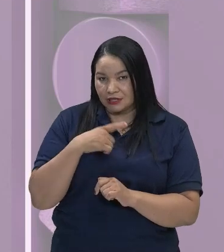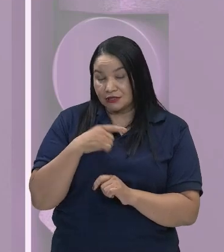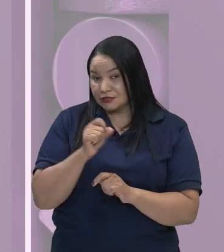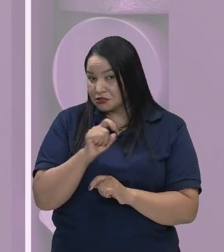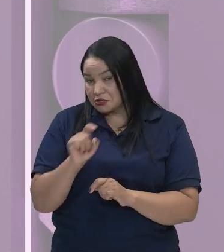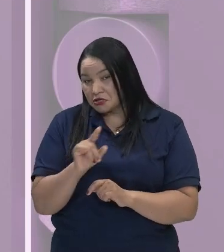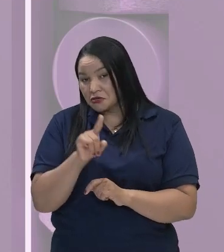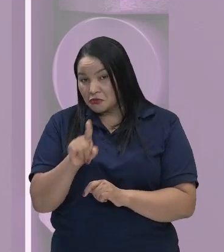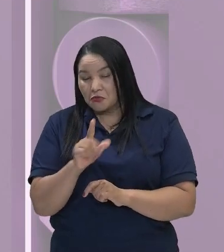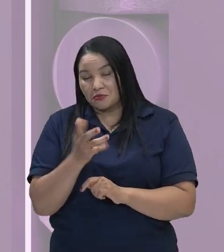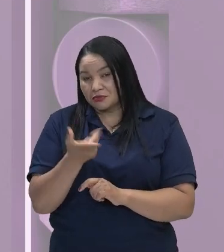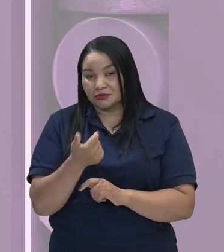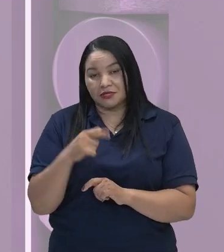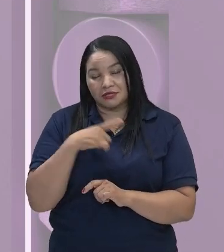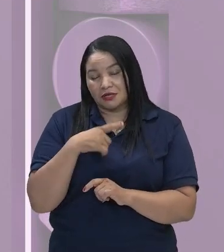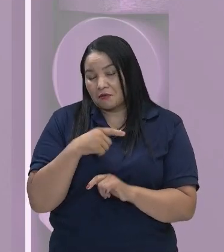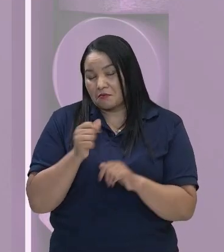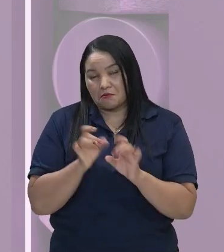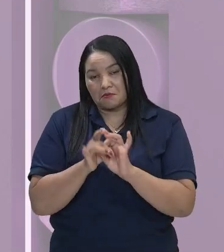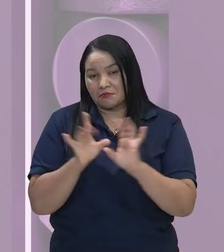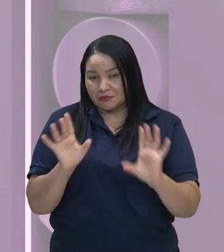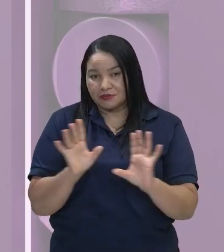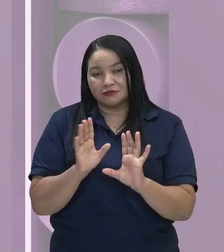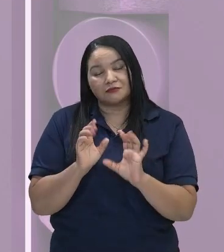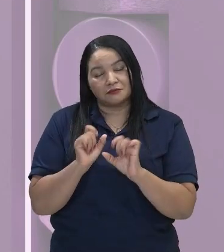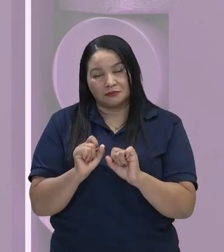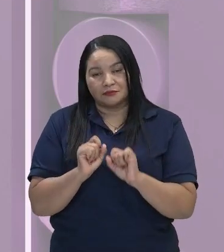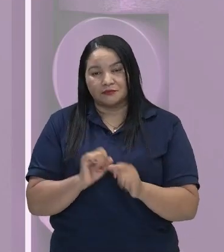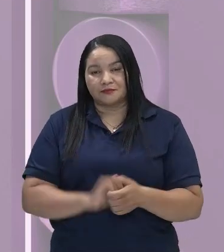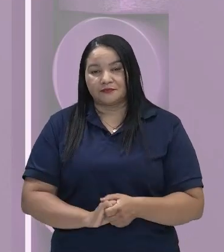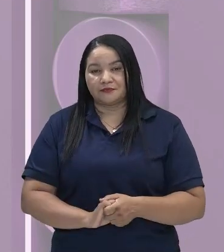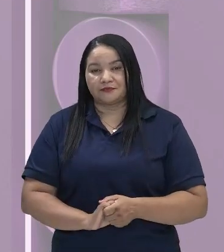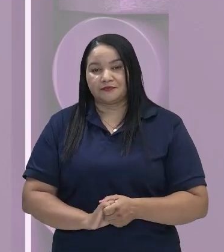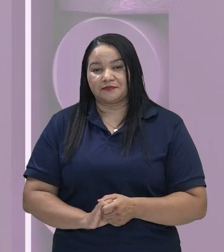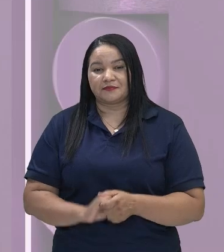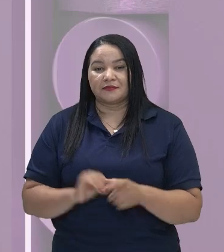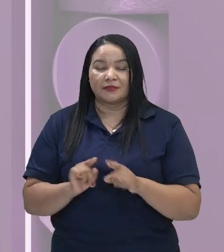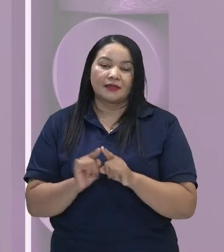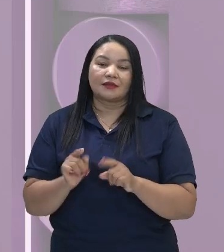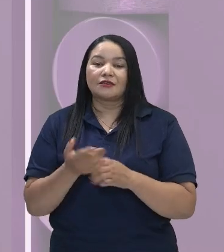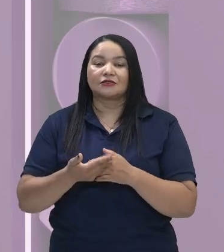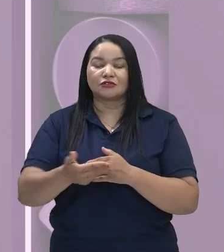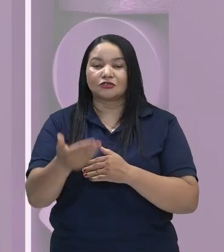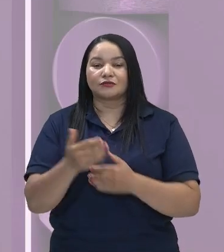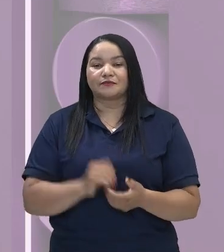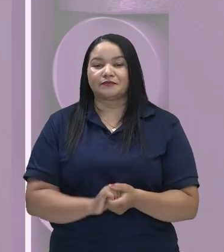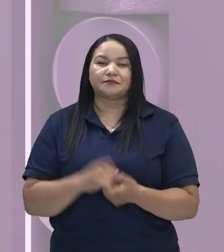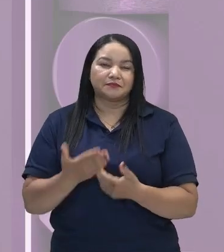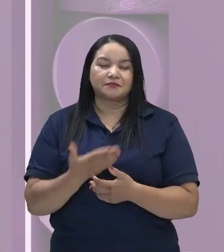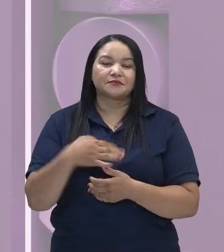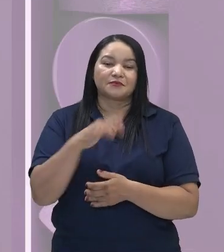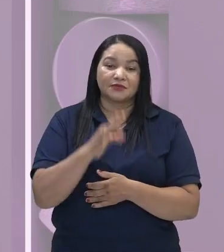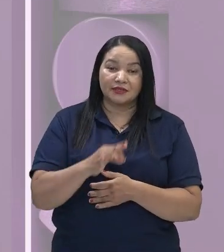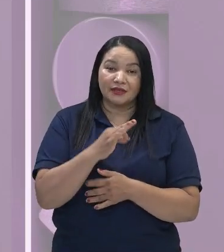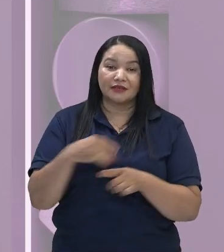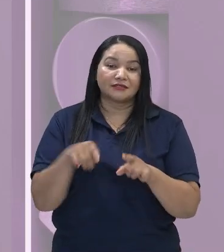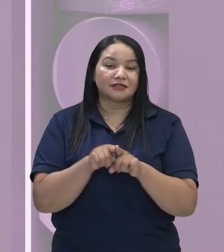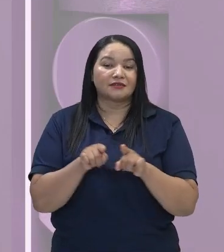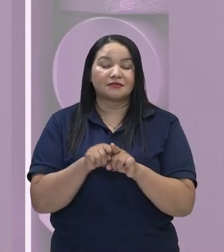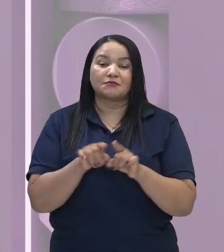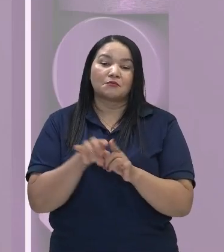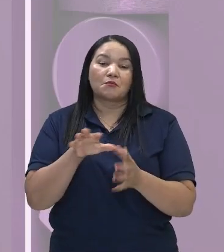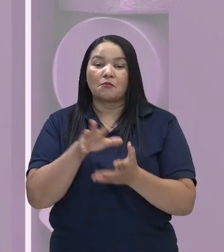fazer de outra maneira, você sinta-se à vontade para fazer. Tudo bem? Bom, mas vamos continuar, porque nós estamos falando de porcentagem, mas nós estamos falando também do mundo